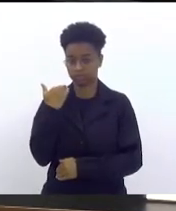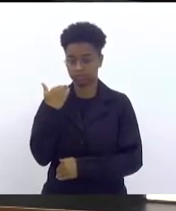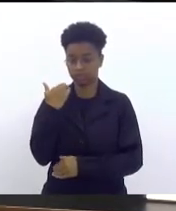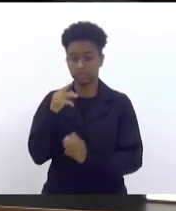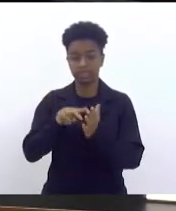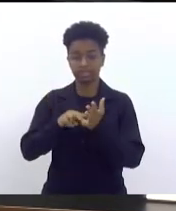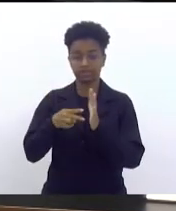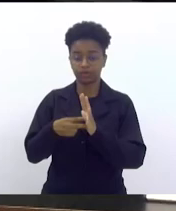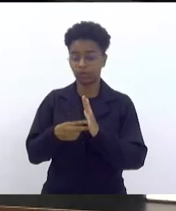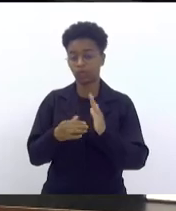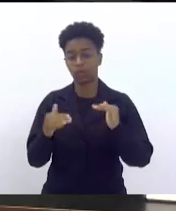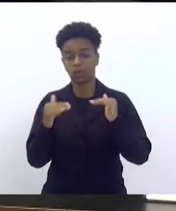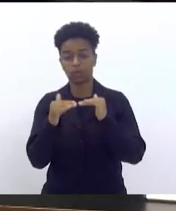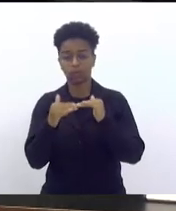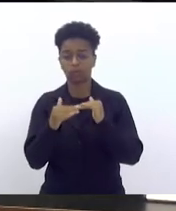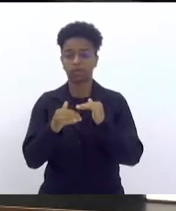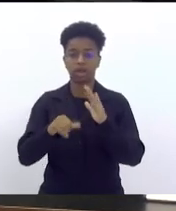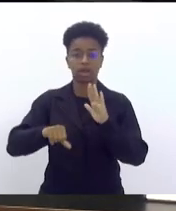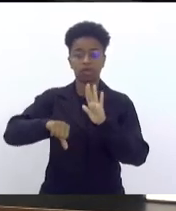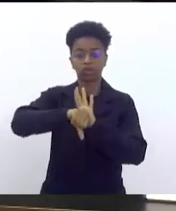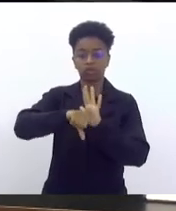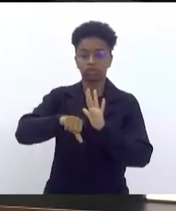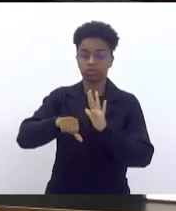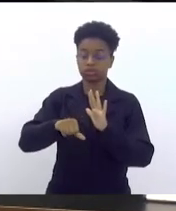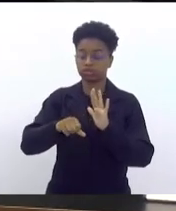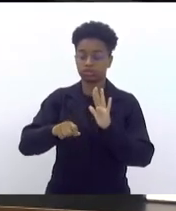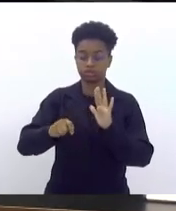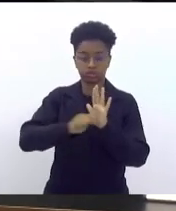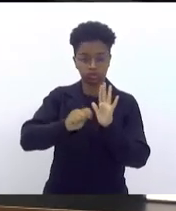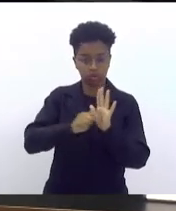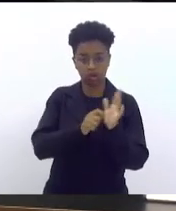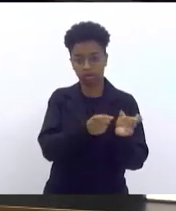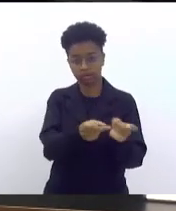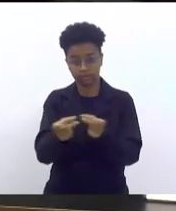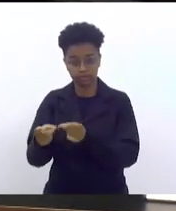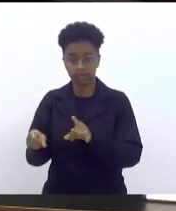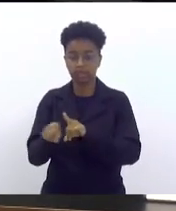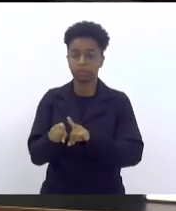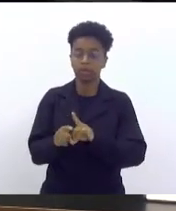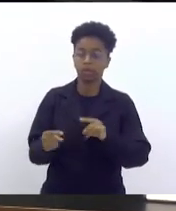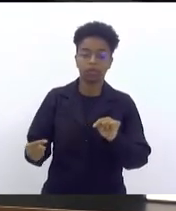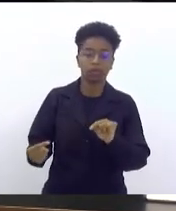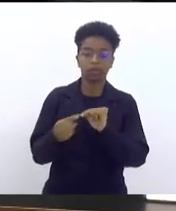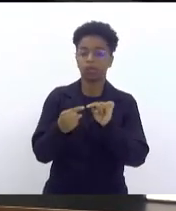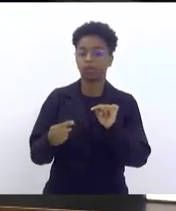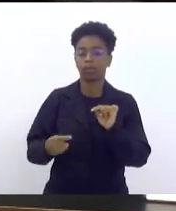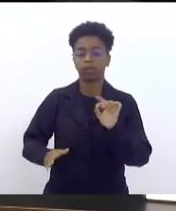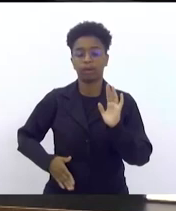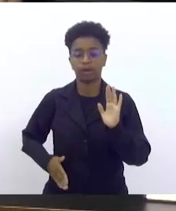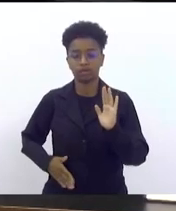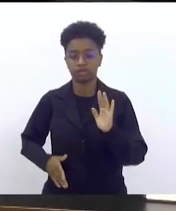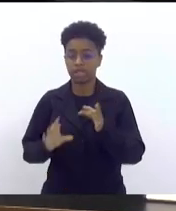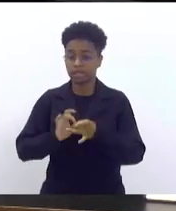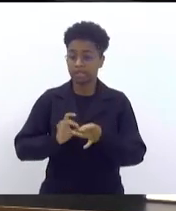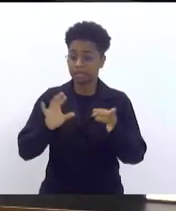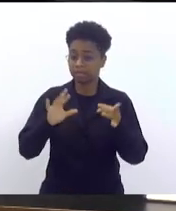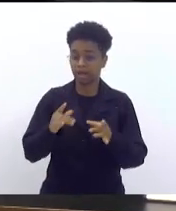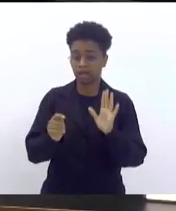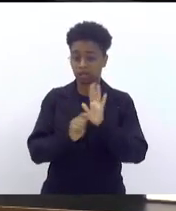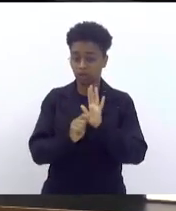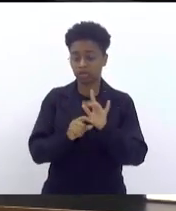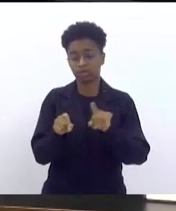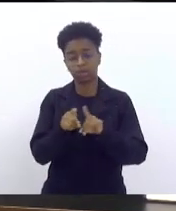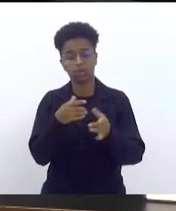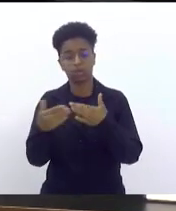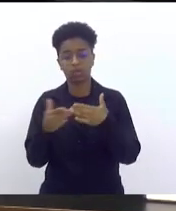ser conivente com narcotráfico é ser conivente com a bandidagem você liberar esta ou qualquer outro tipo de